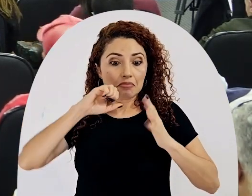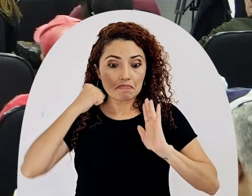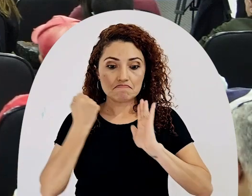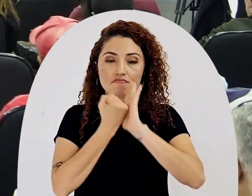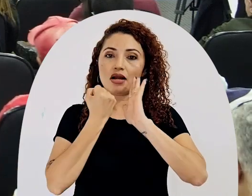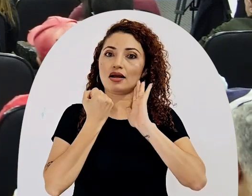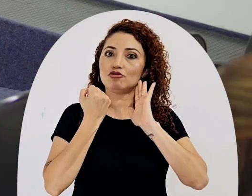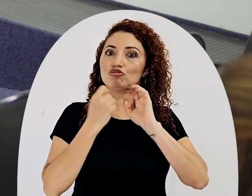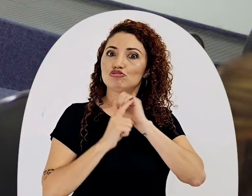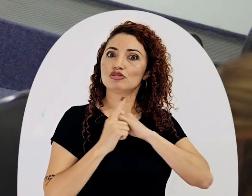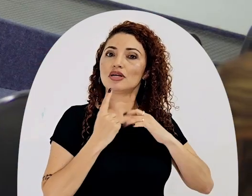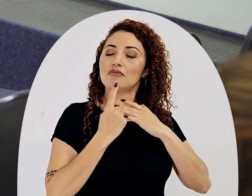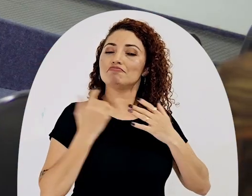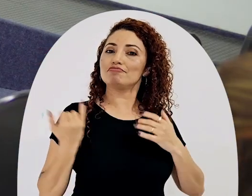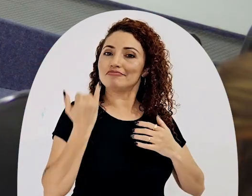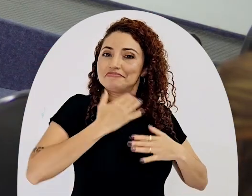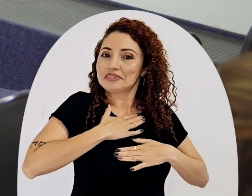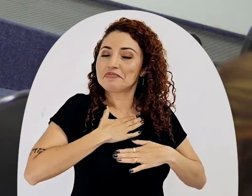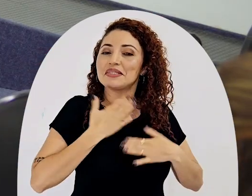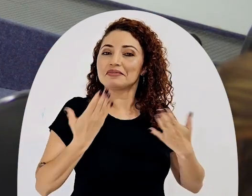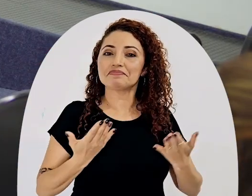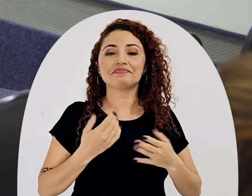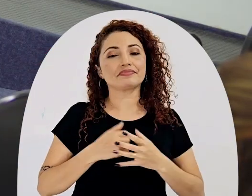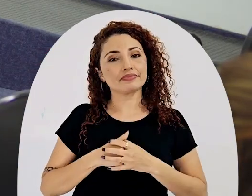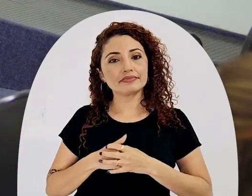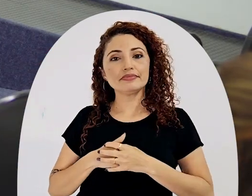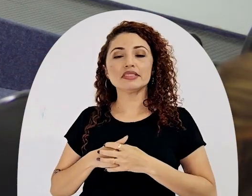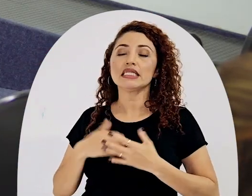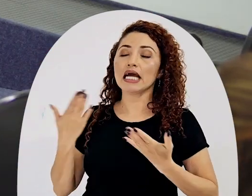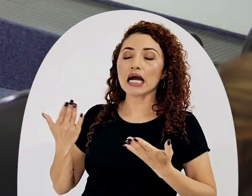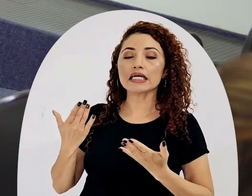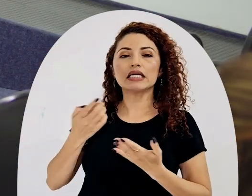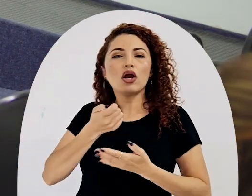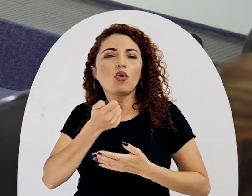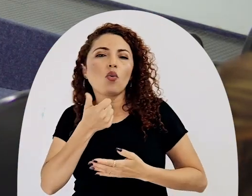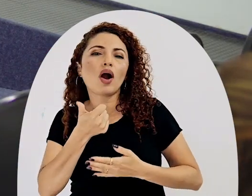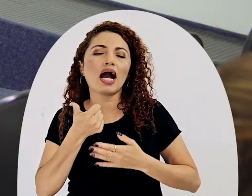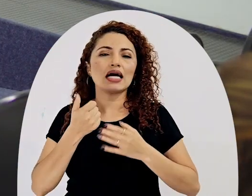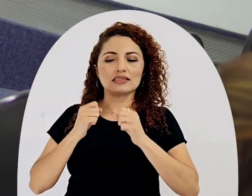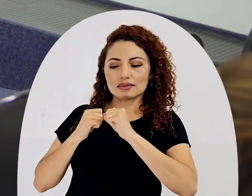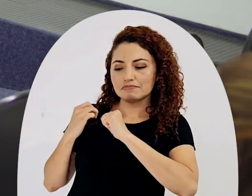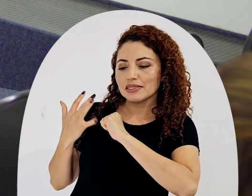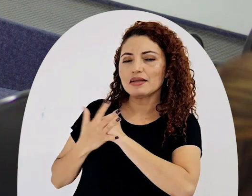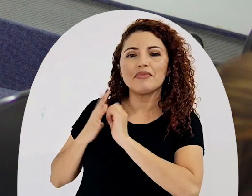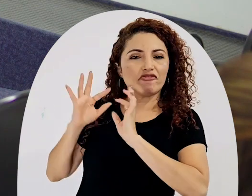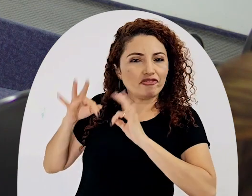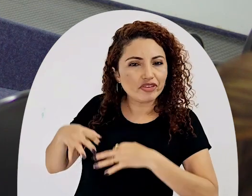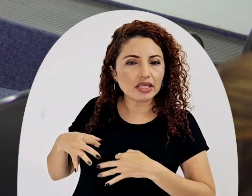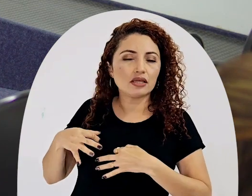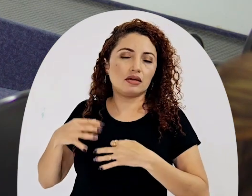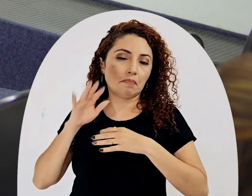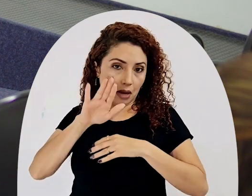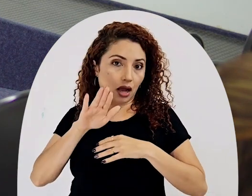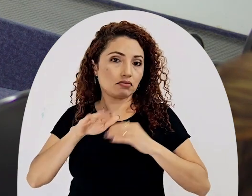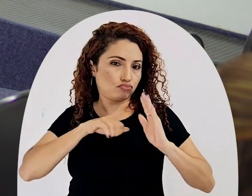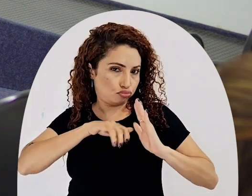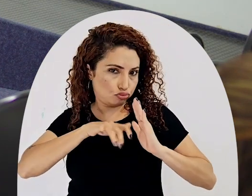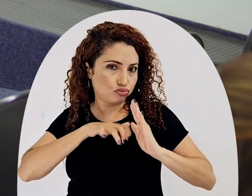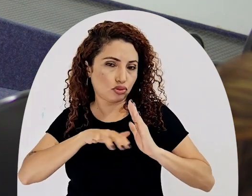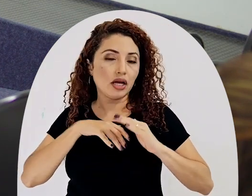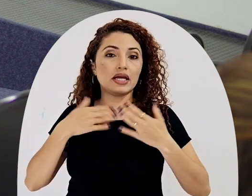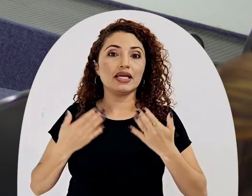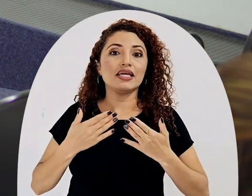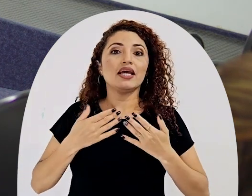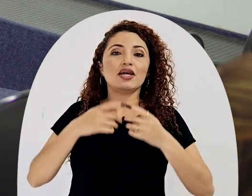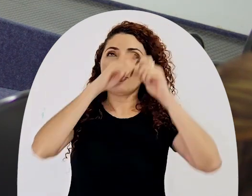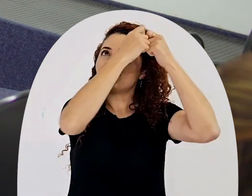nossos marcadores sociais. E estávamos ali quase num pós-pandemia, mas ainda trabalhando home office. E